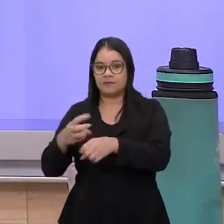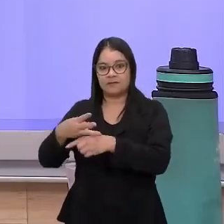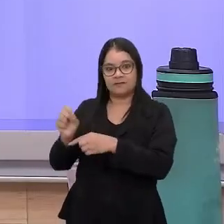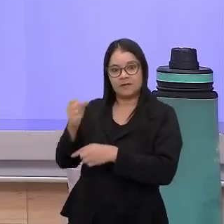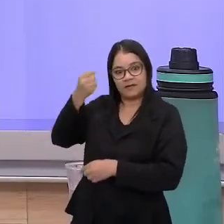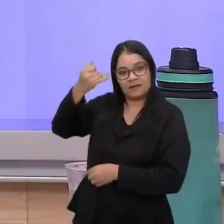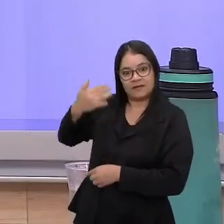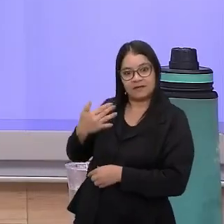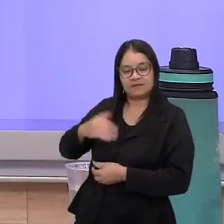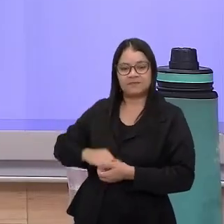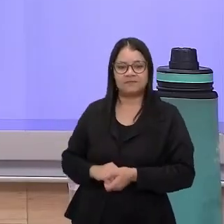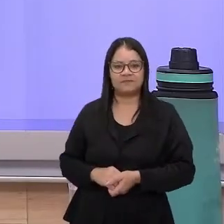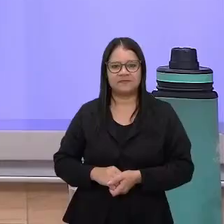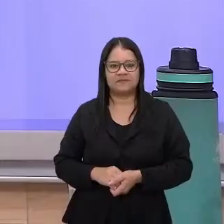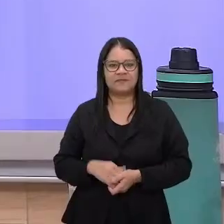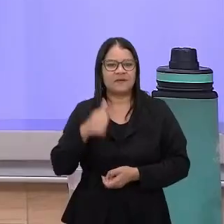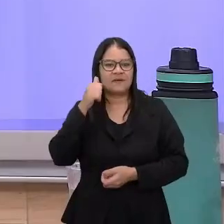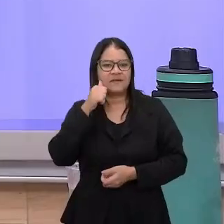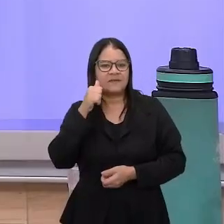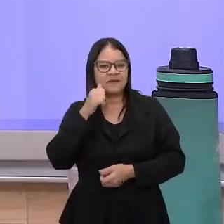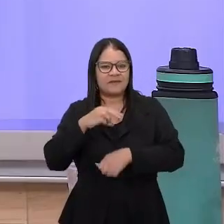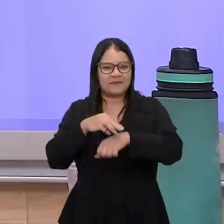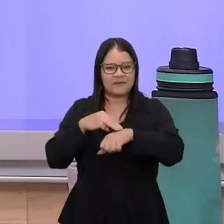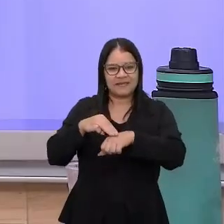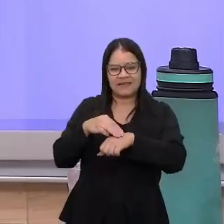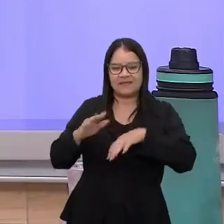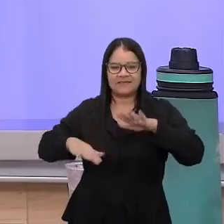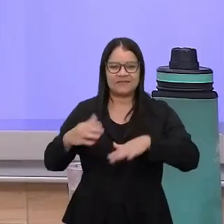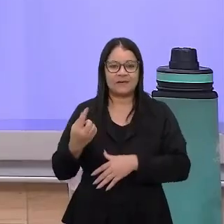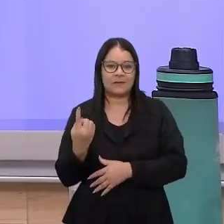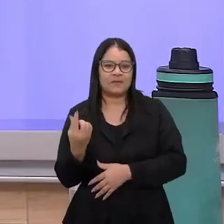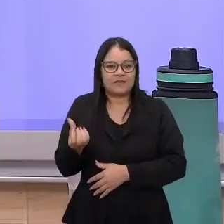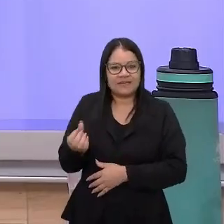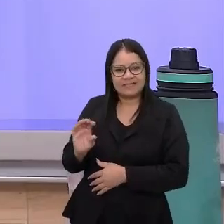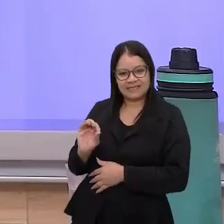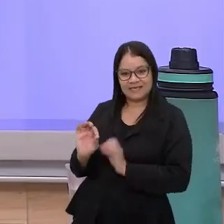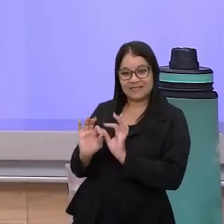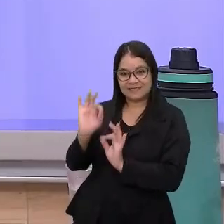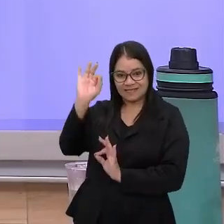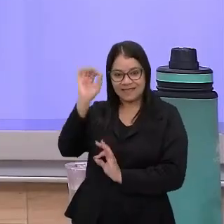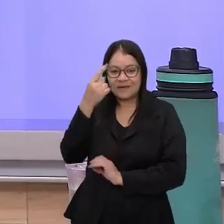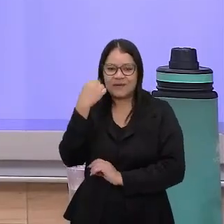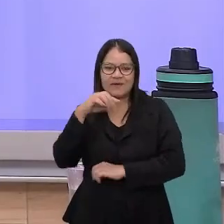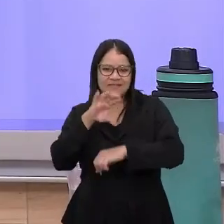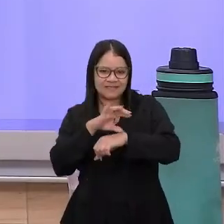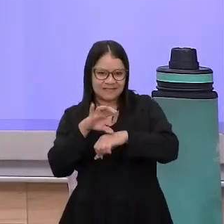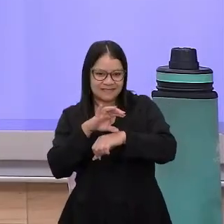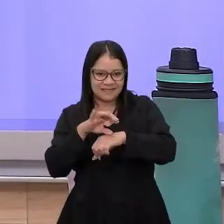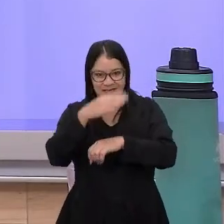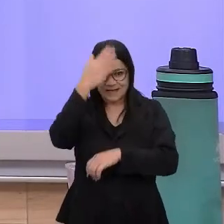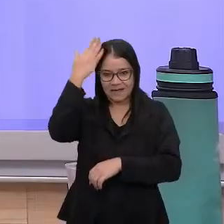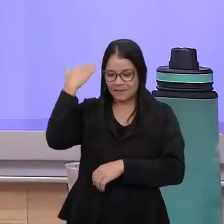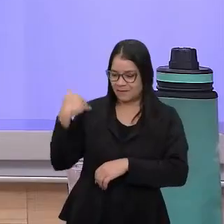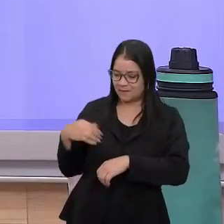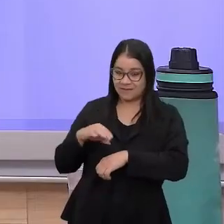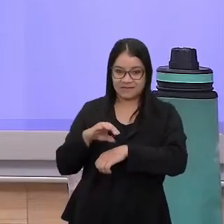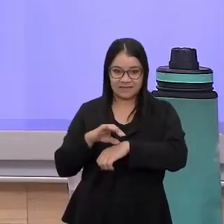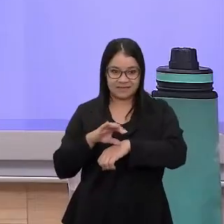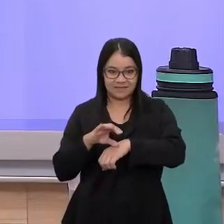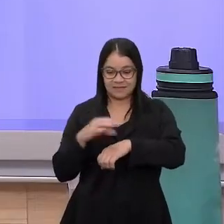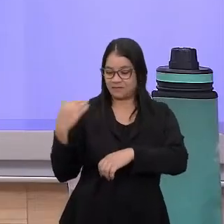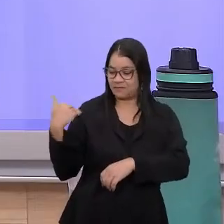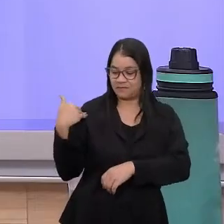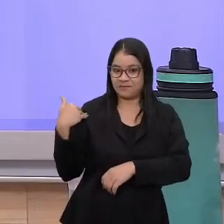vou fazer minha descrição. Sou uma mulher parda de mais ou menos 1,60 m, olhos castanhos, cabelos castanhos na altura